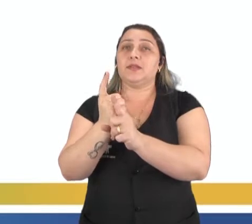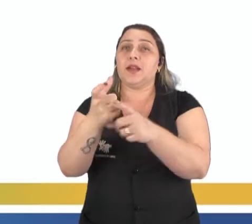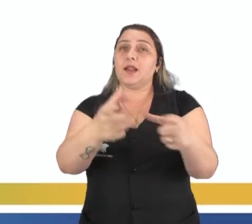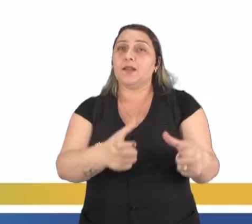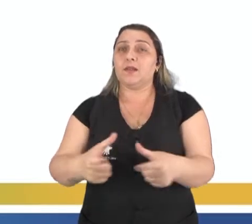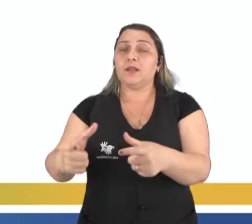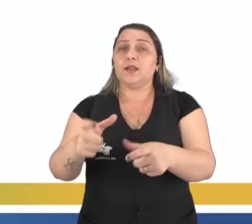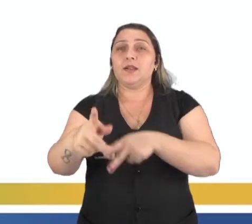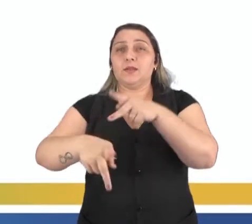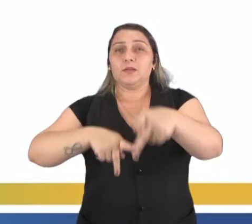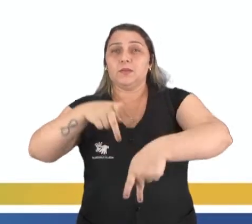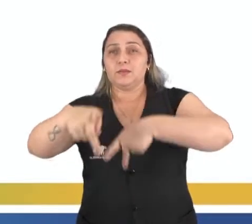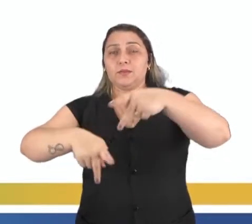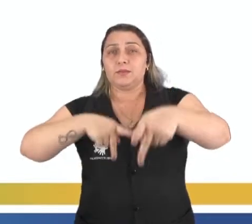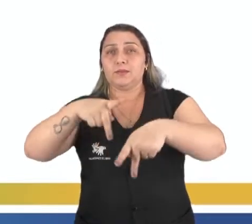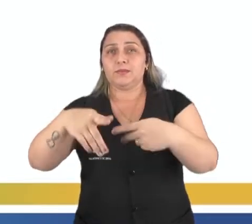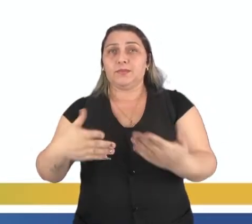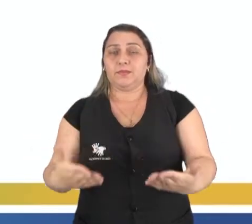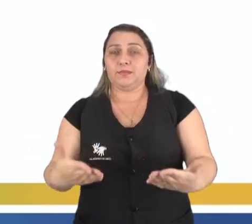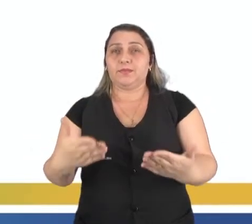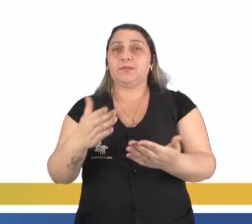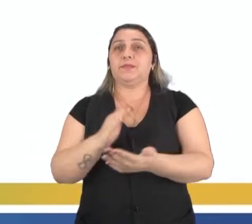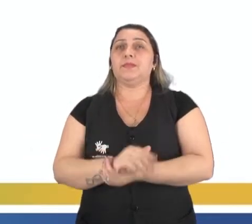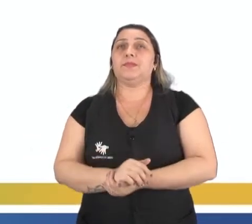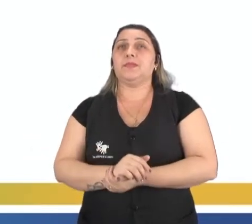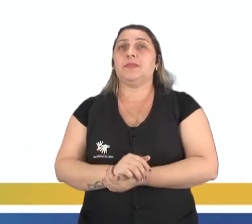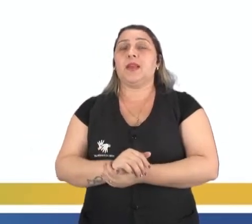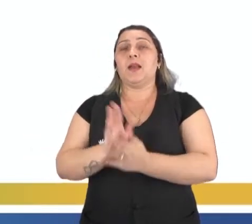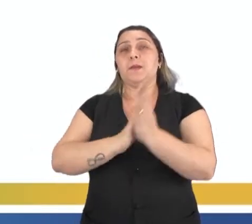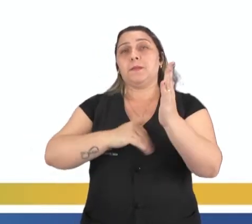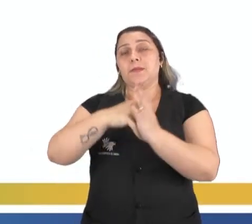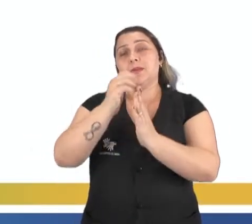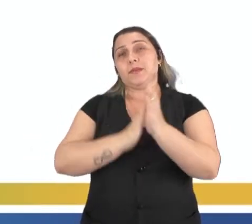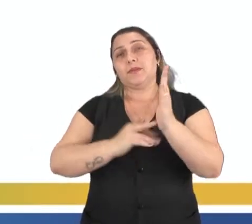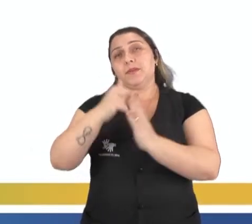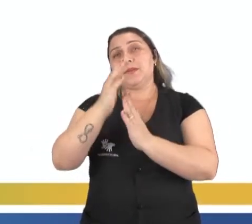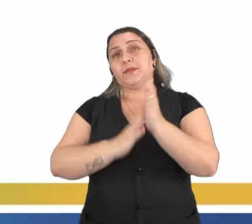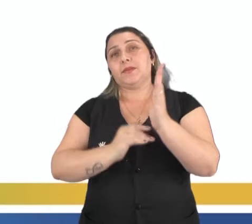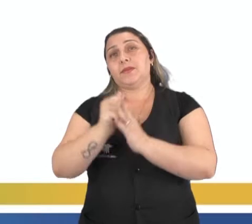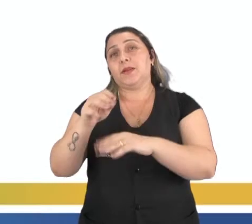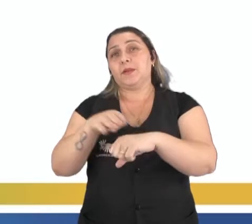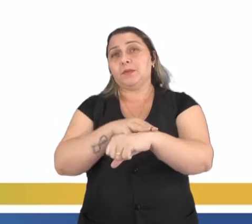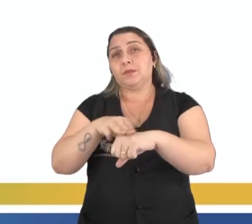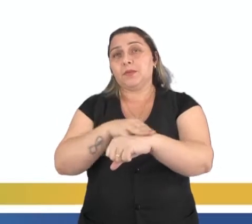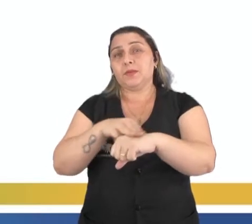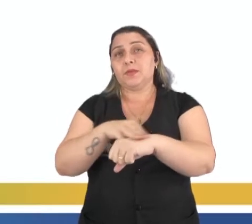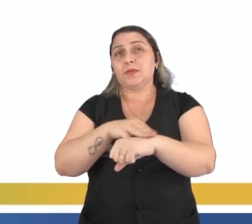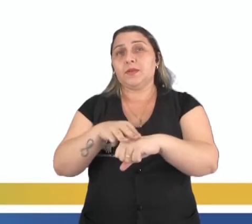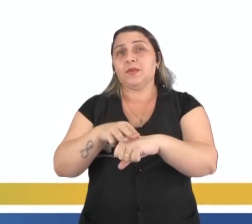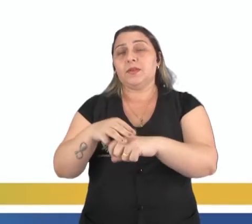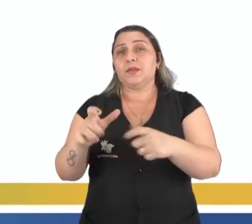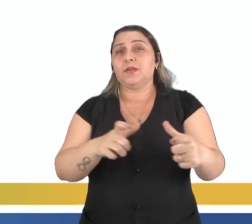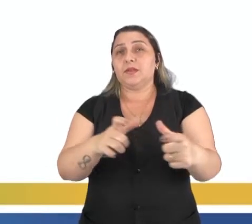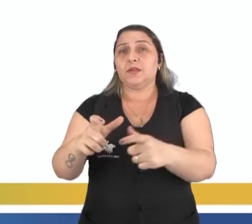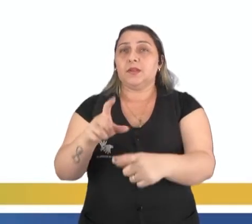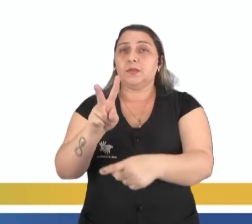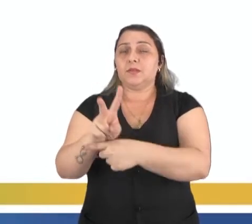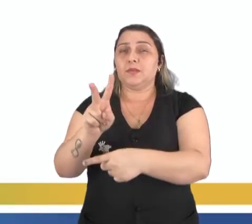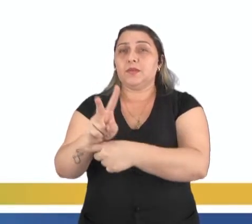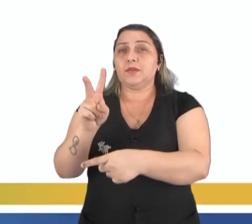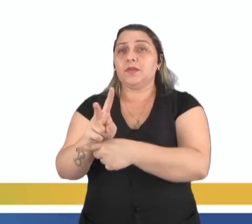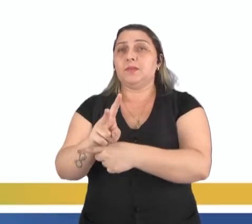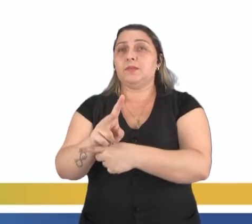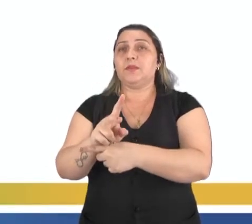localização dessas populações, né? E a parte pintada de marrom são as áreas protegidas